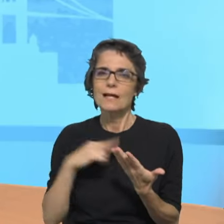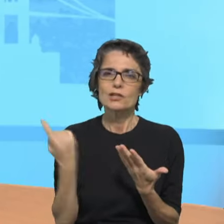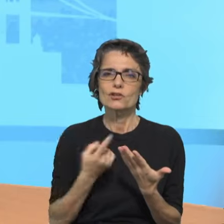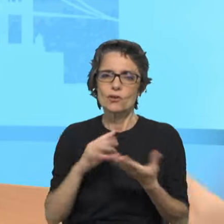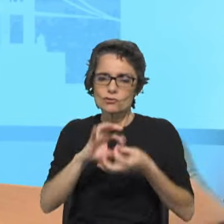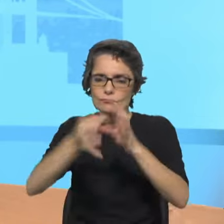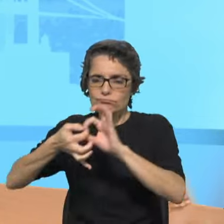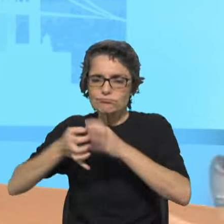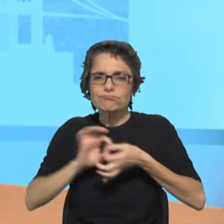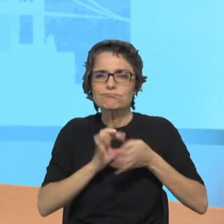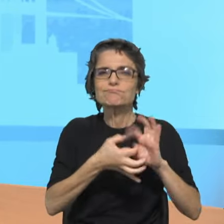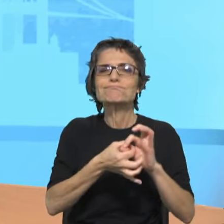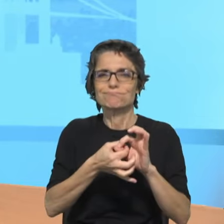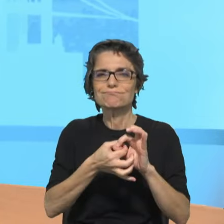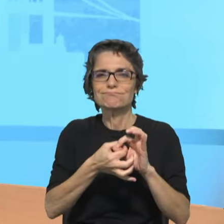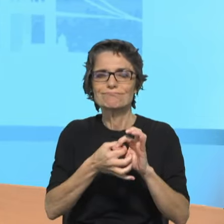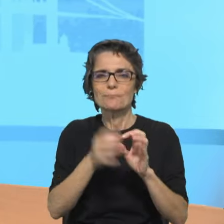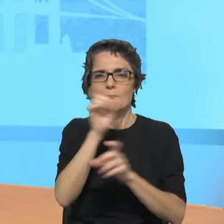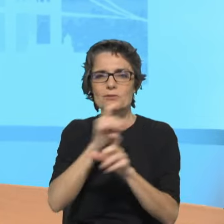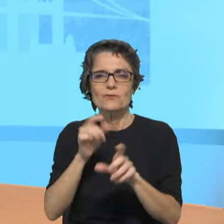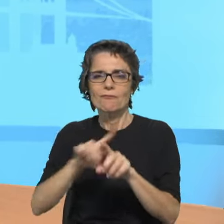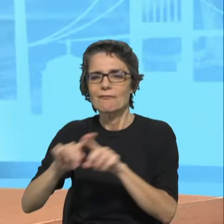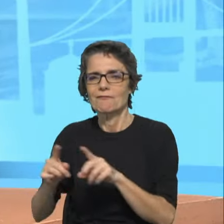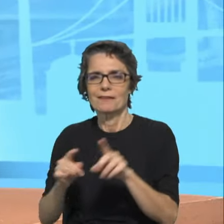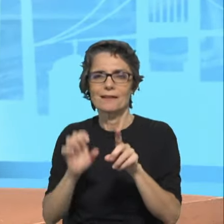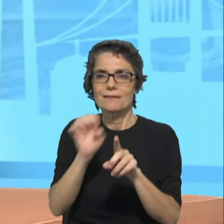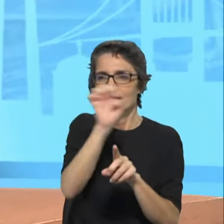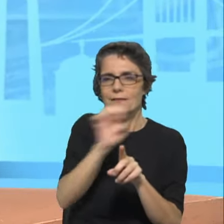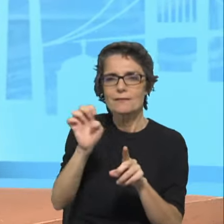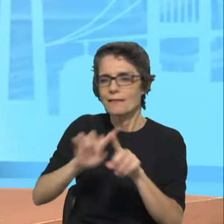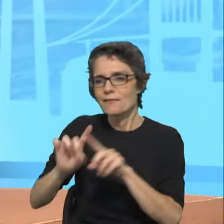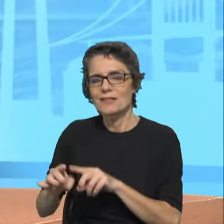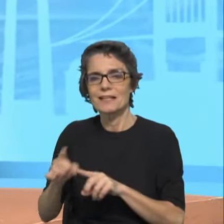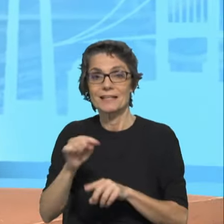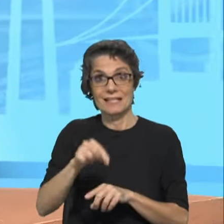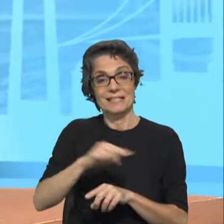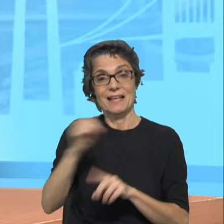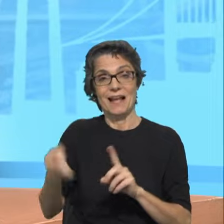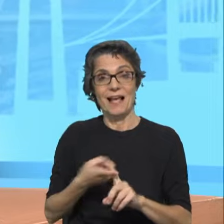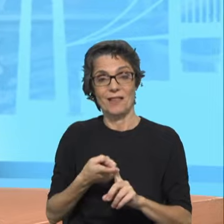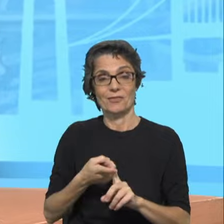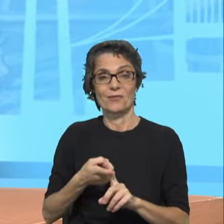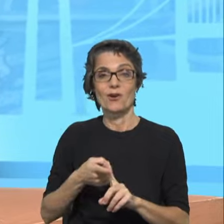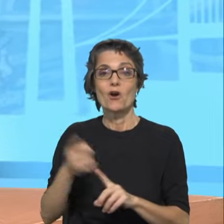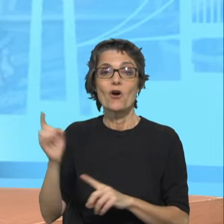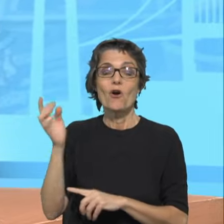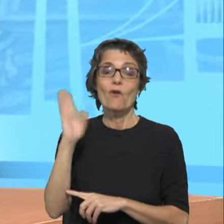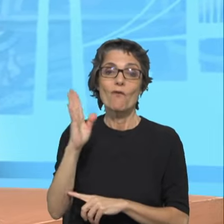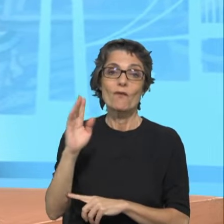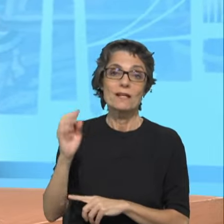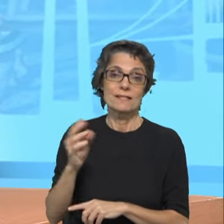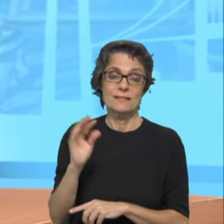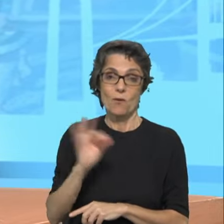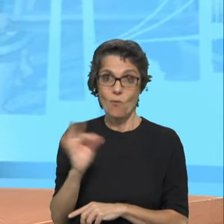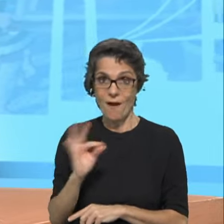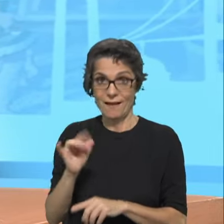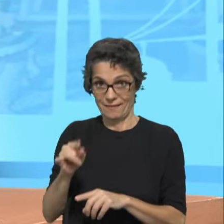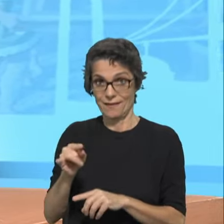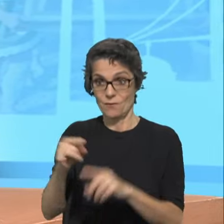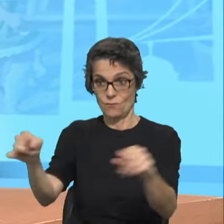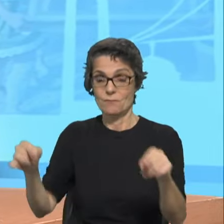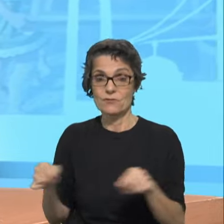geografias, este ano arriscámos uma 4ª conferência, um estaleiro que não está declarado,